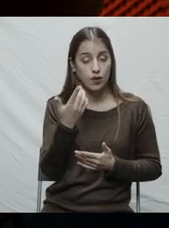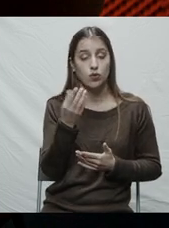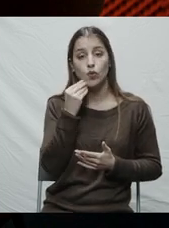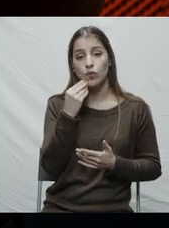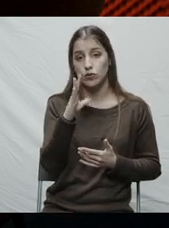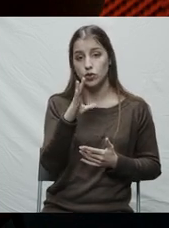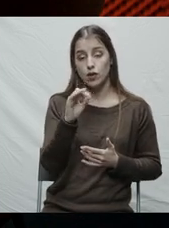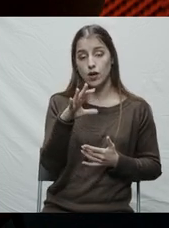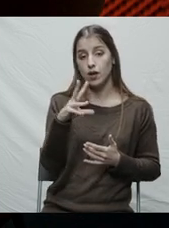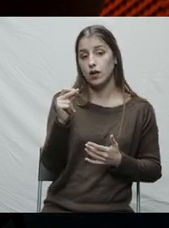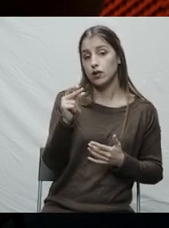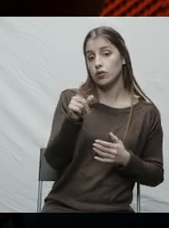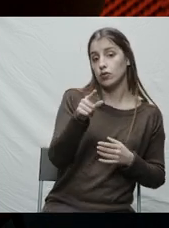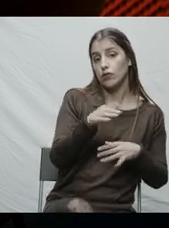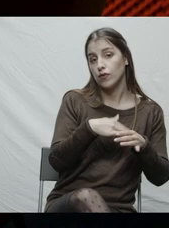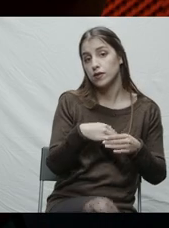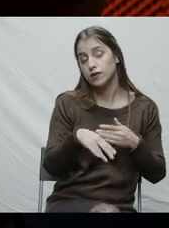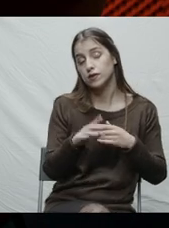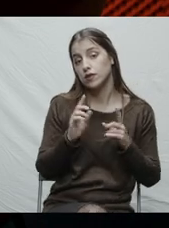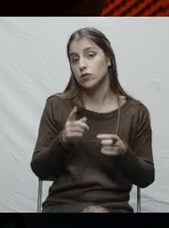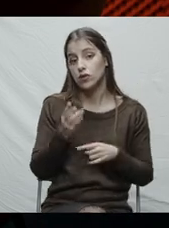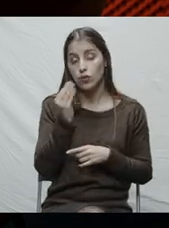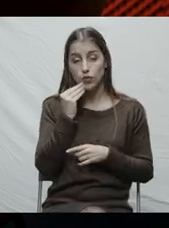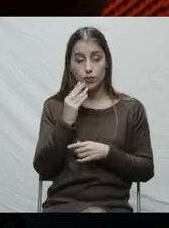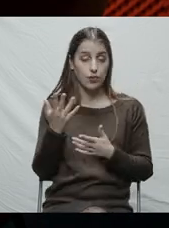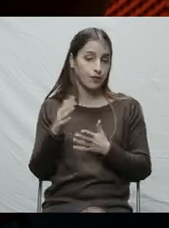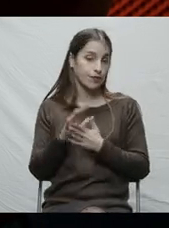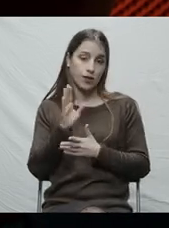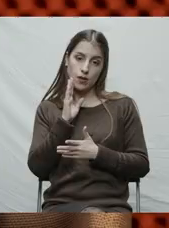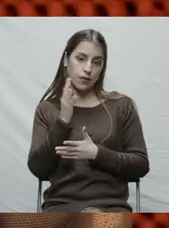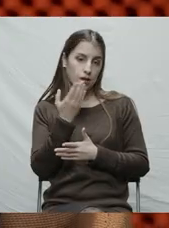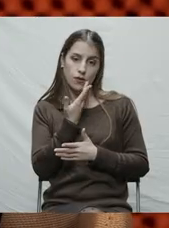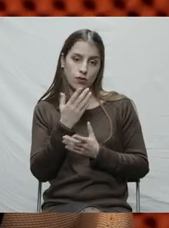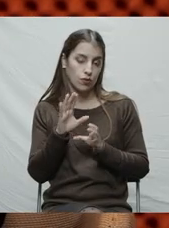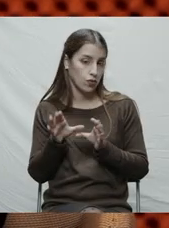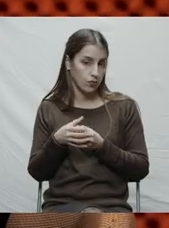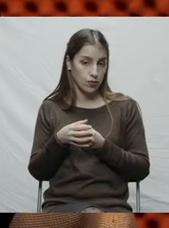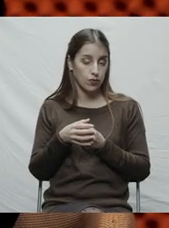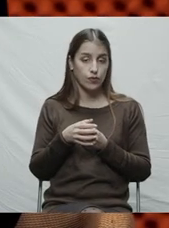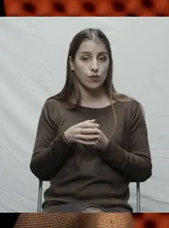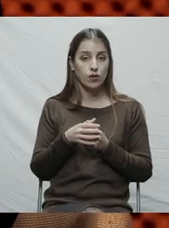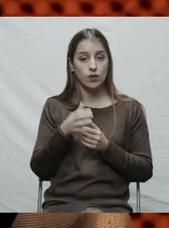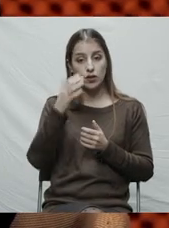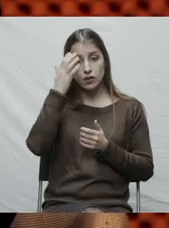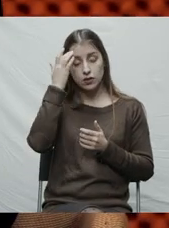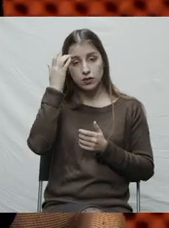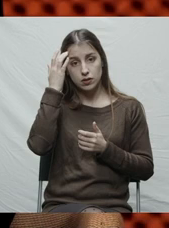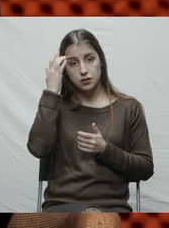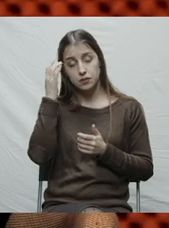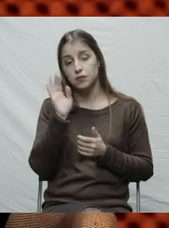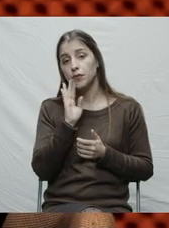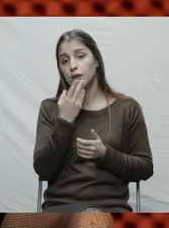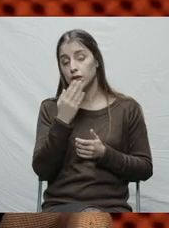conhecimento. Joana, como é que fazes essa introdução? Depende muito dos grupos, Claro. Depende muito dos grupos e depende muito